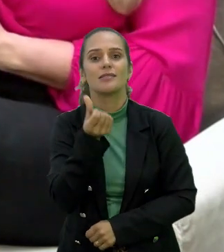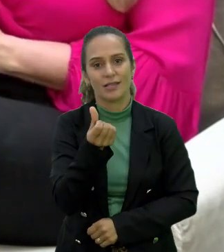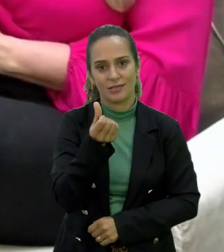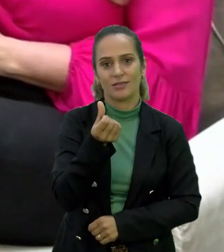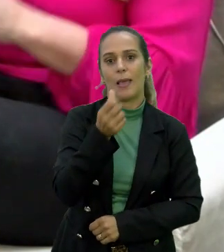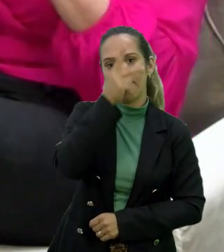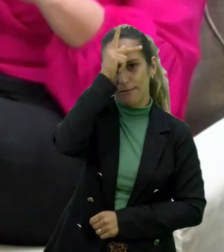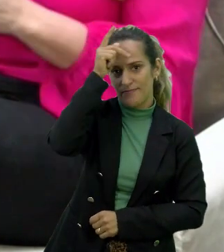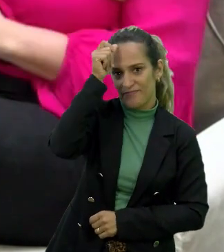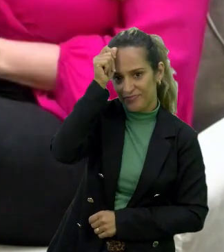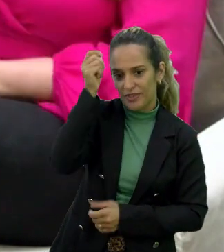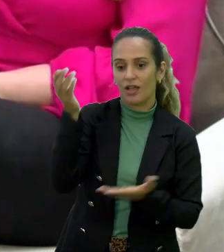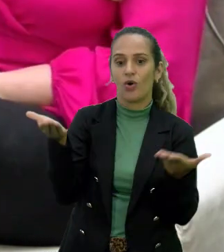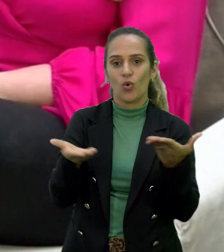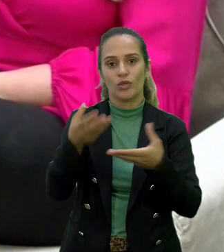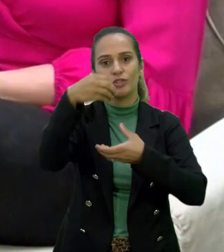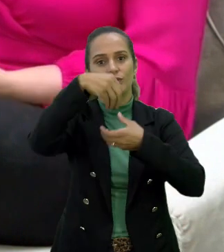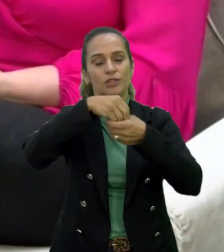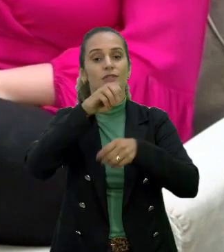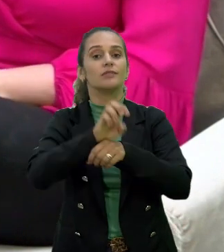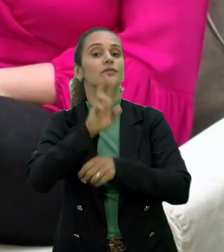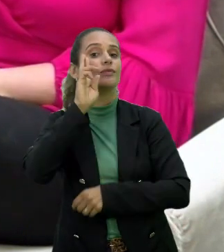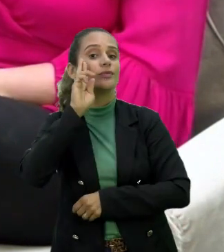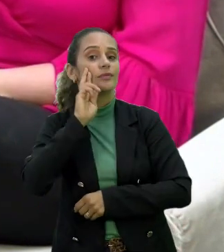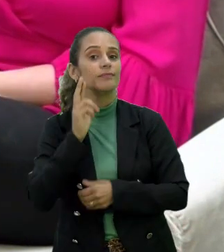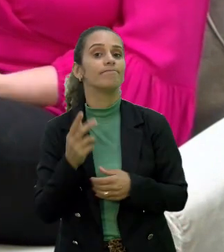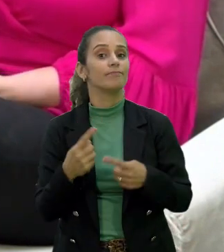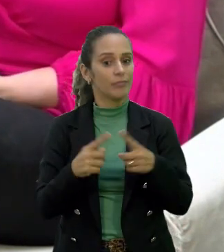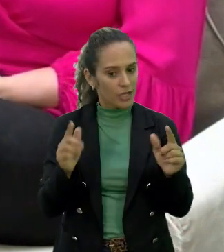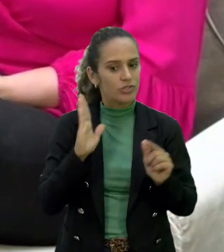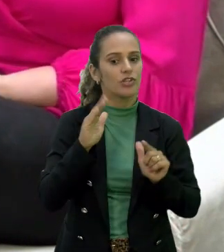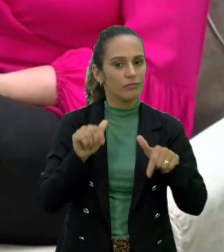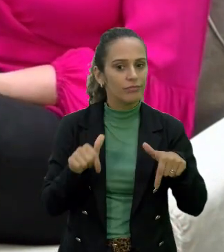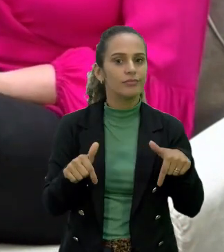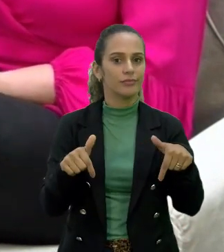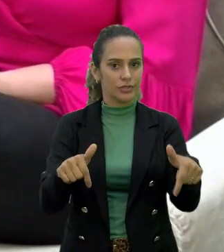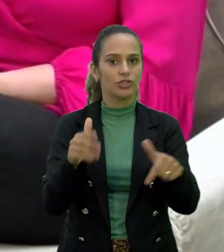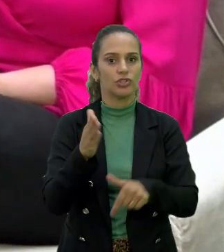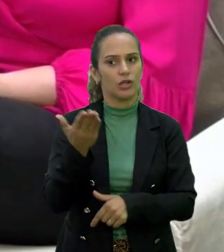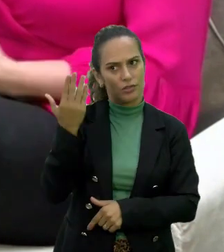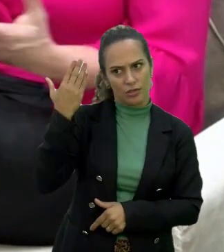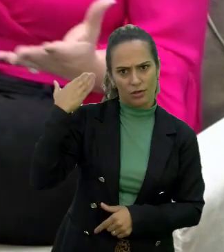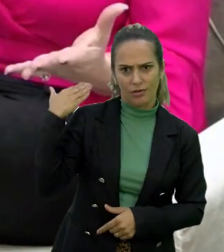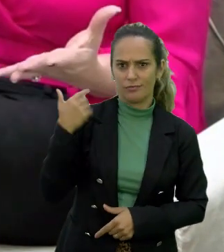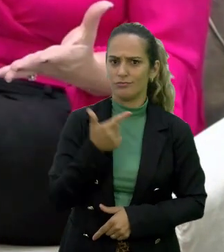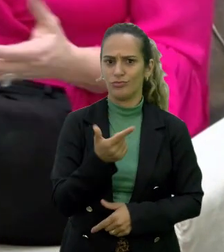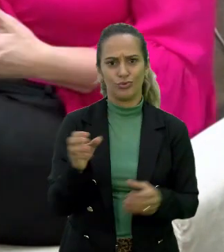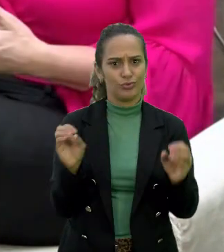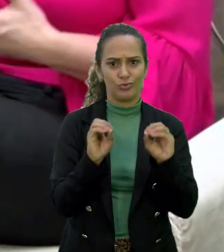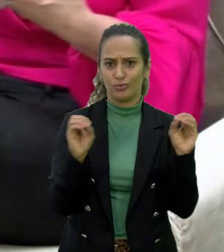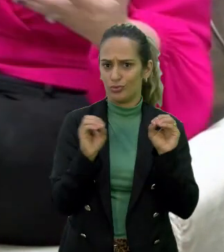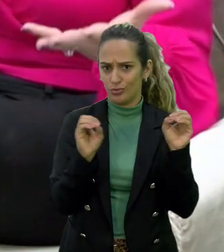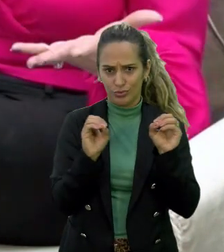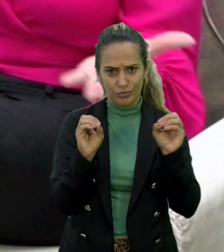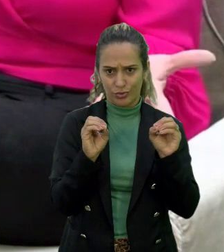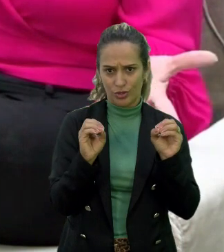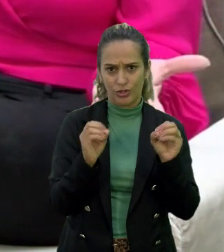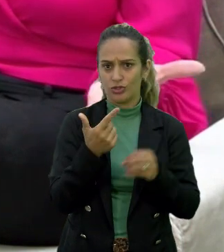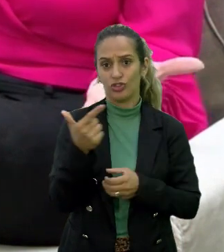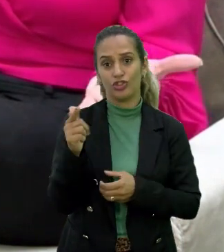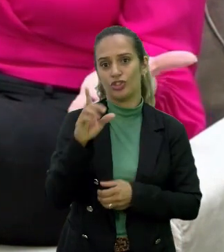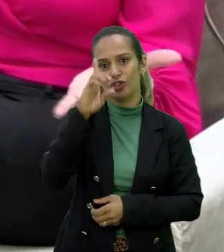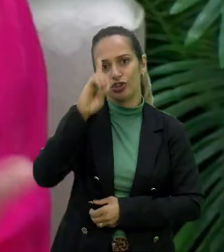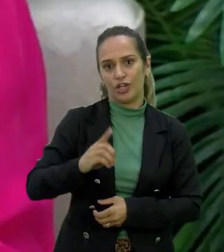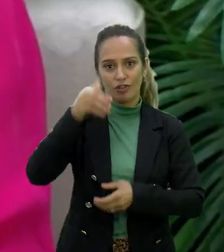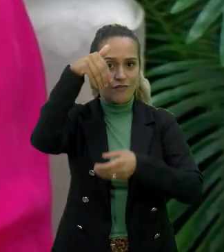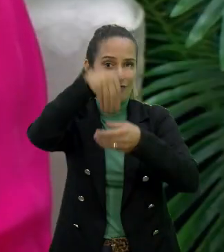apenas que nós temos no município como prefeitos mas é um avanço hoje em dia antigamente a mulher não tinha nem o direito